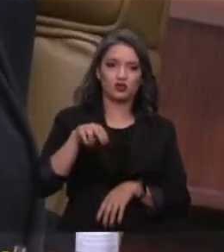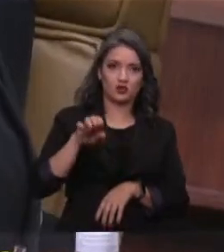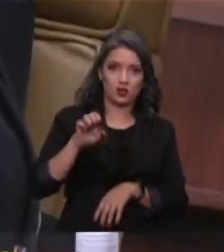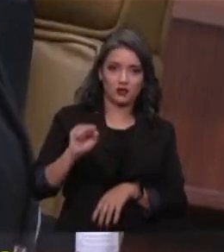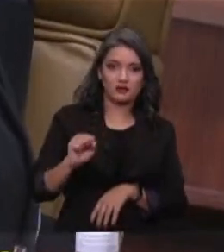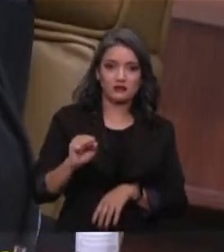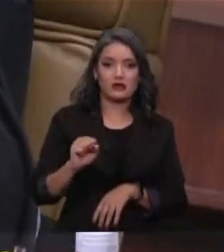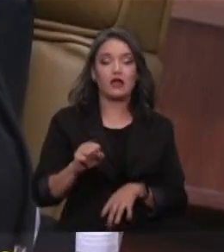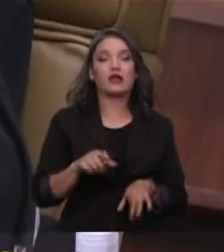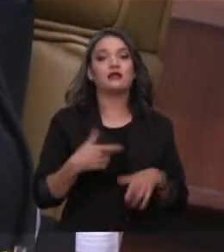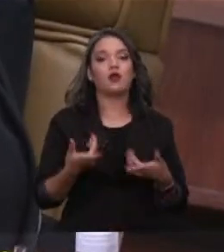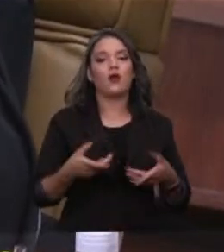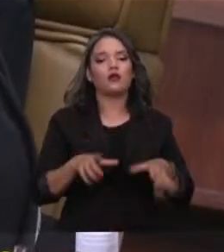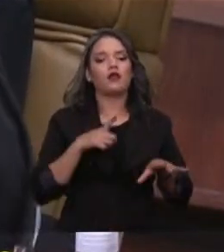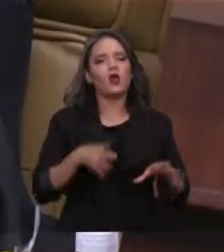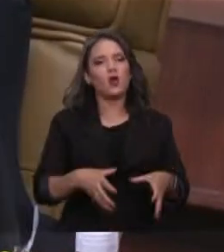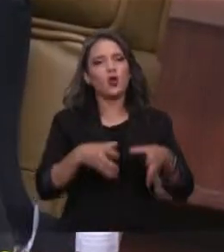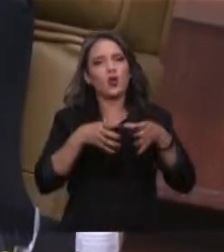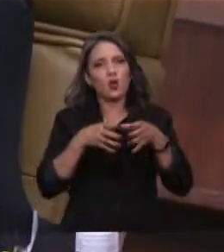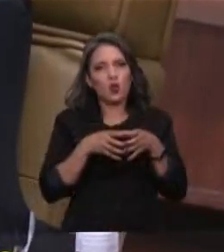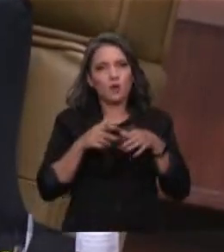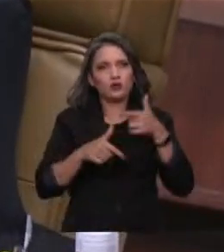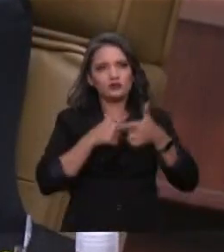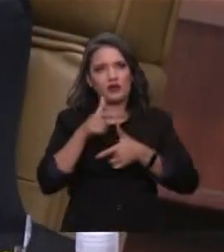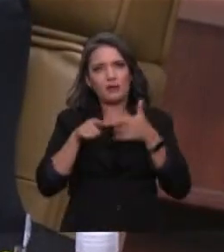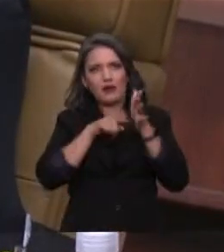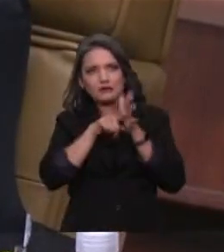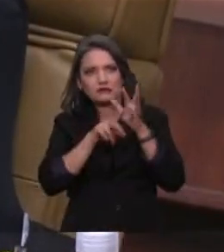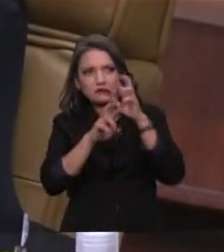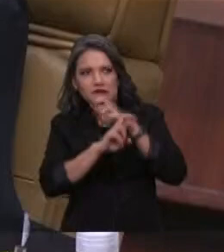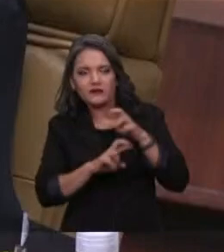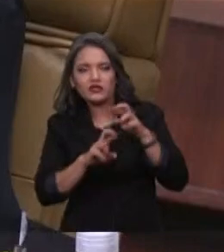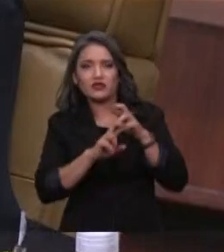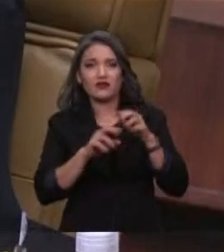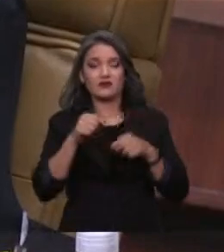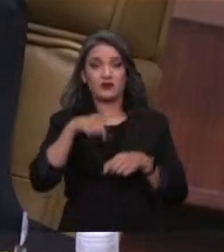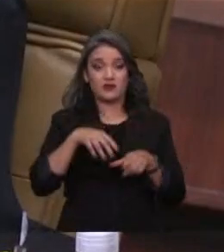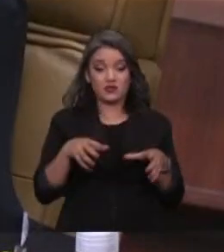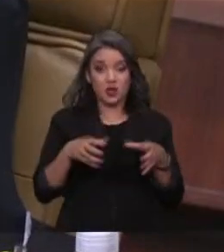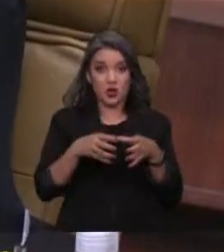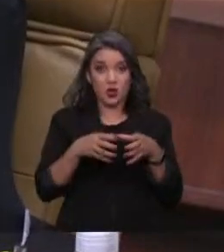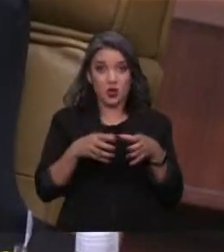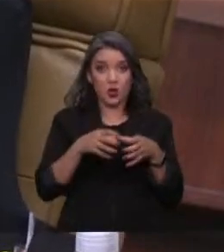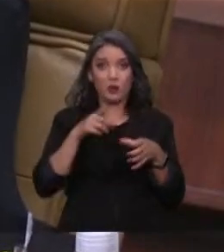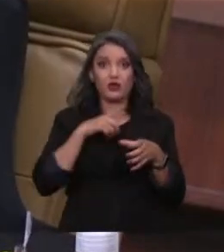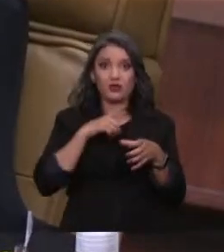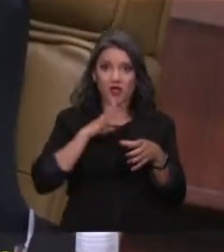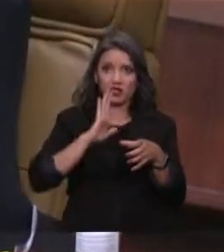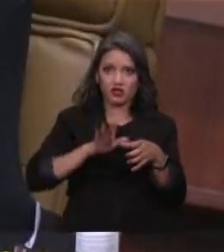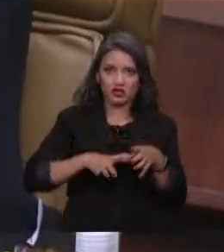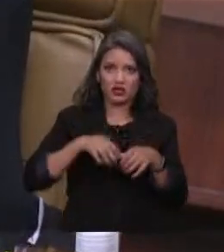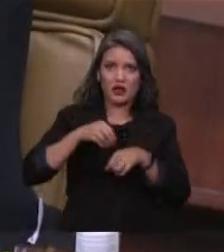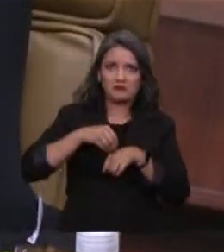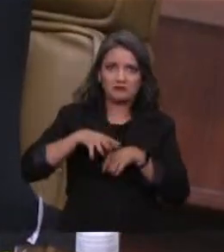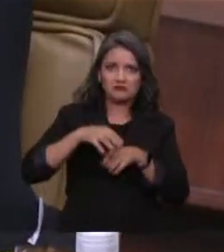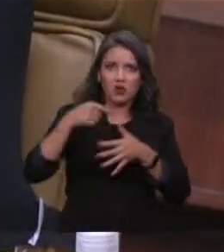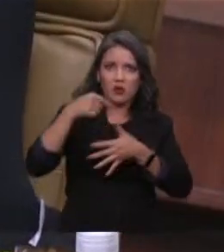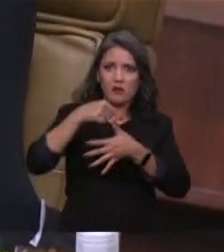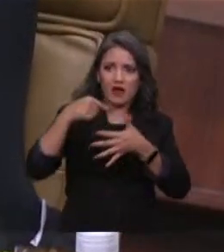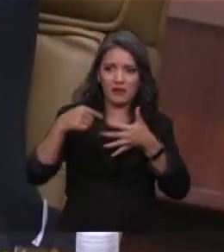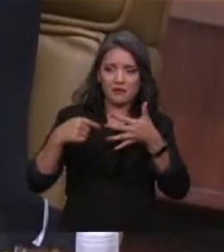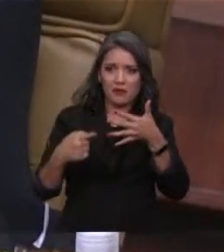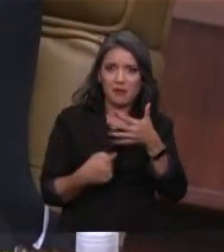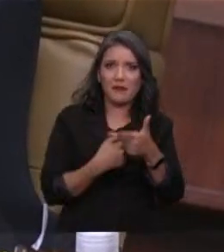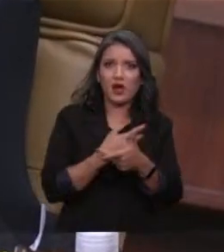Esse grupo de trabalho, portanto, sob a minha perspectiva, traz elementos bastante contundentes